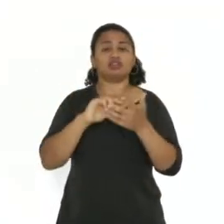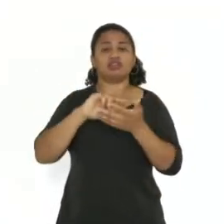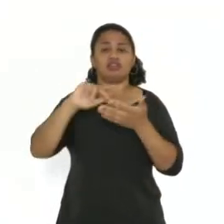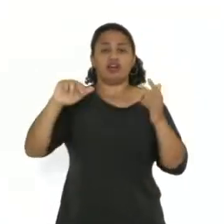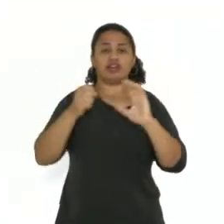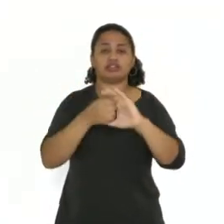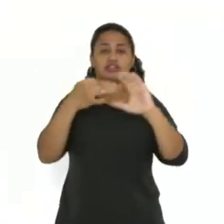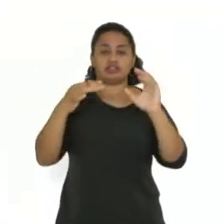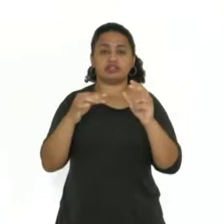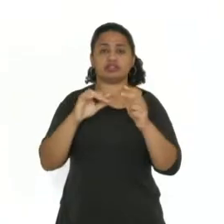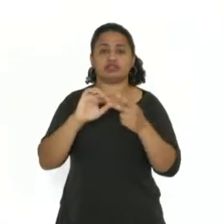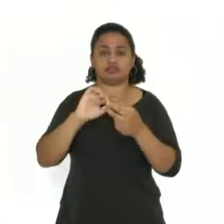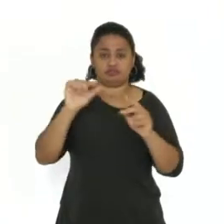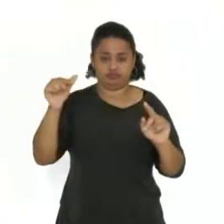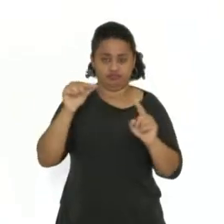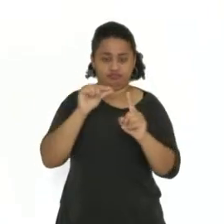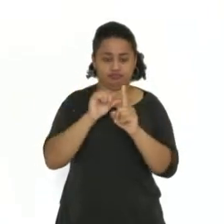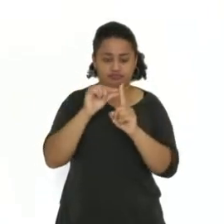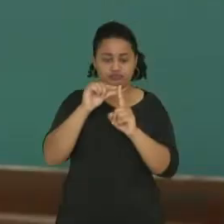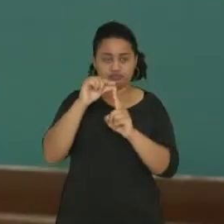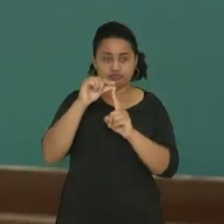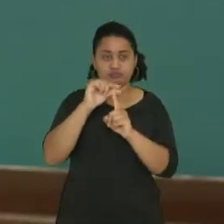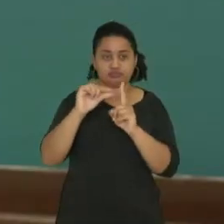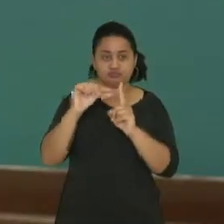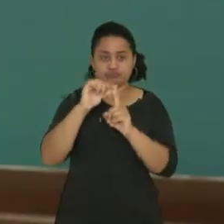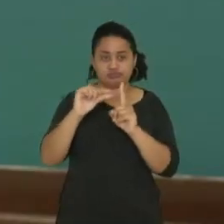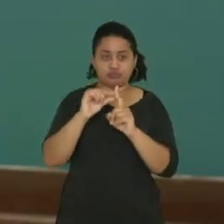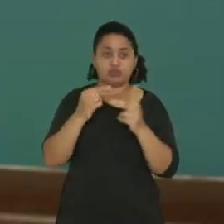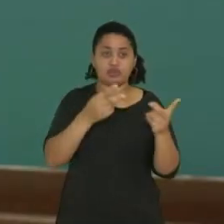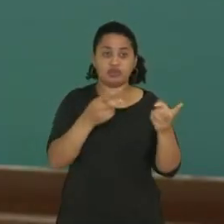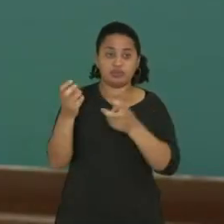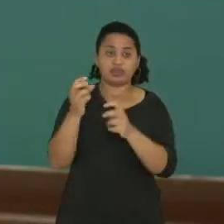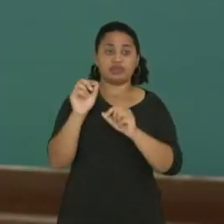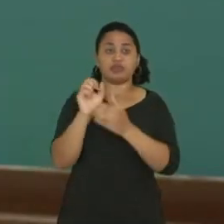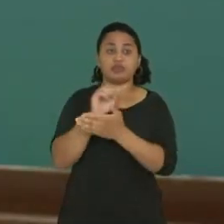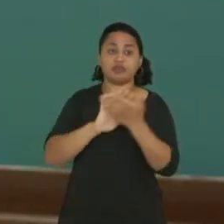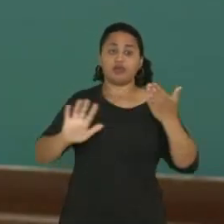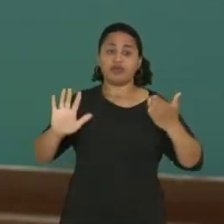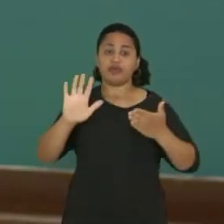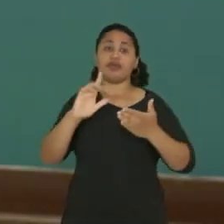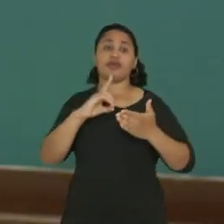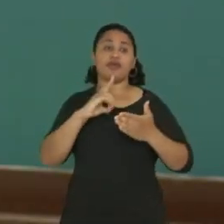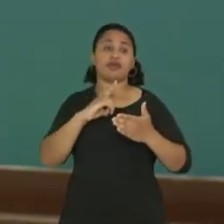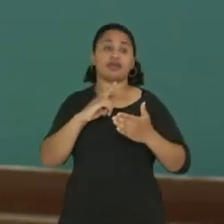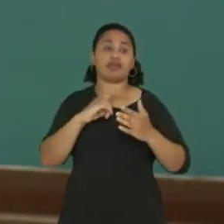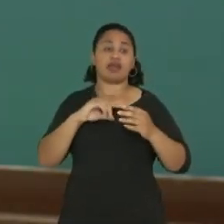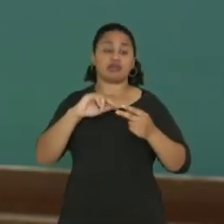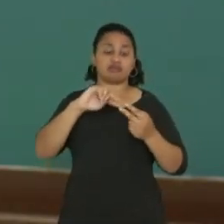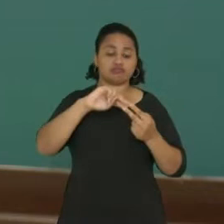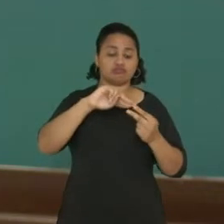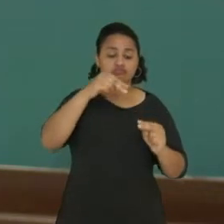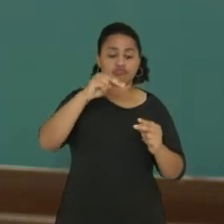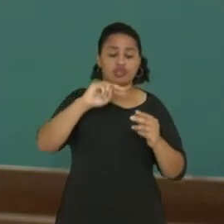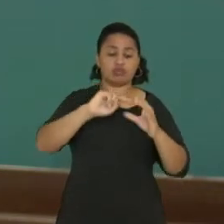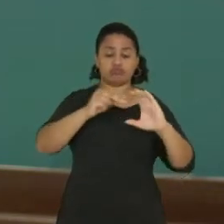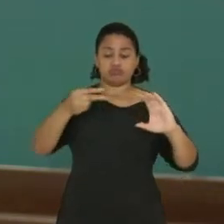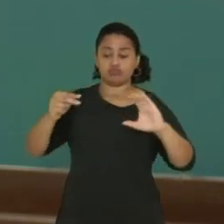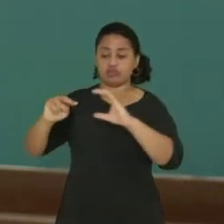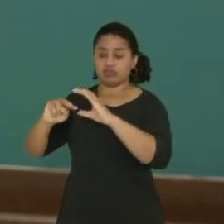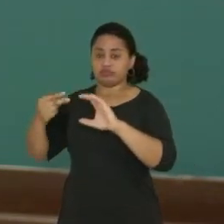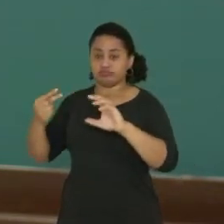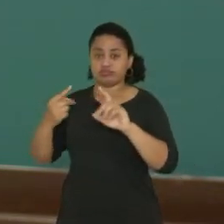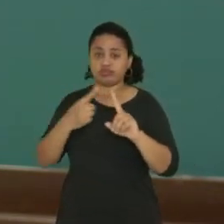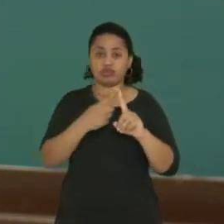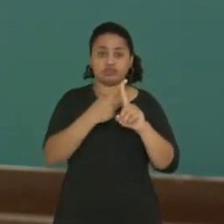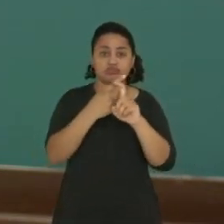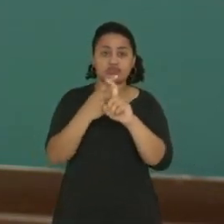características. Observem aqui nessa imagem que a professora colocou para vocês dois cromossomos. Por